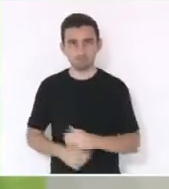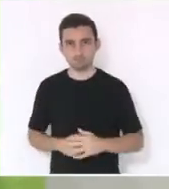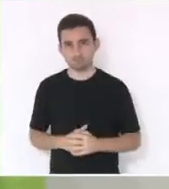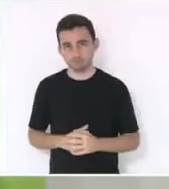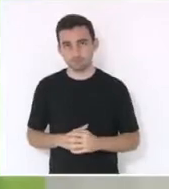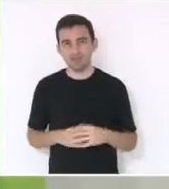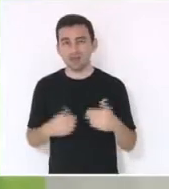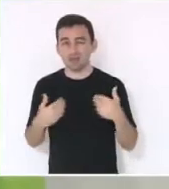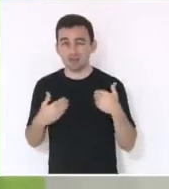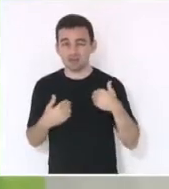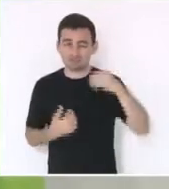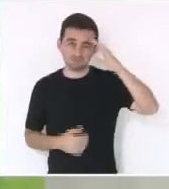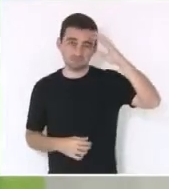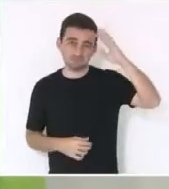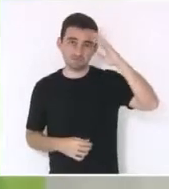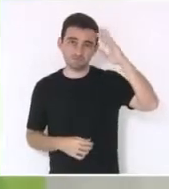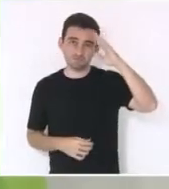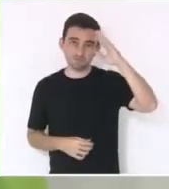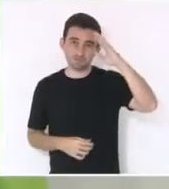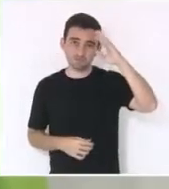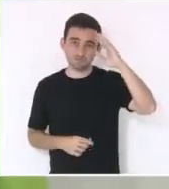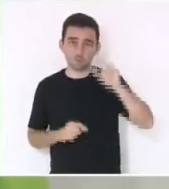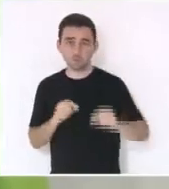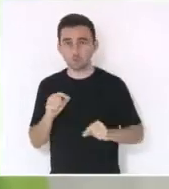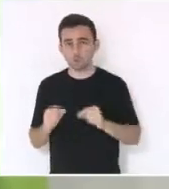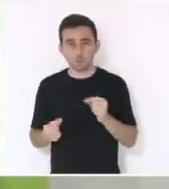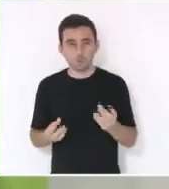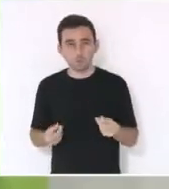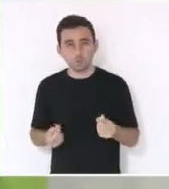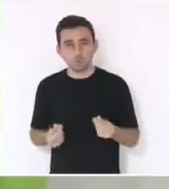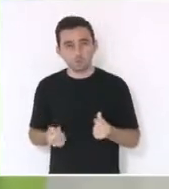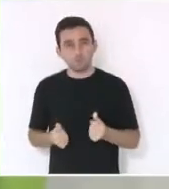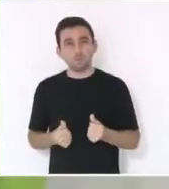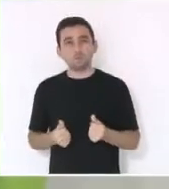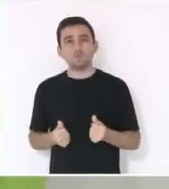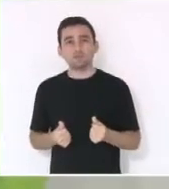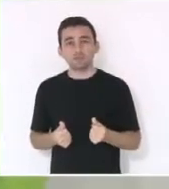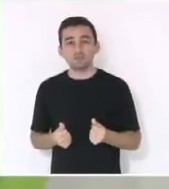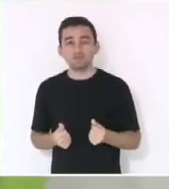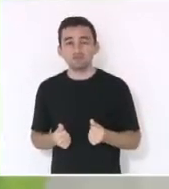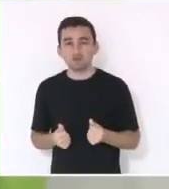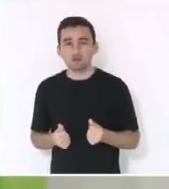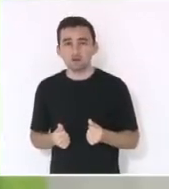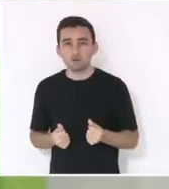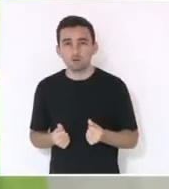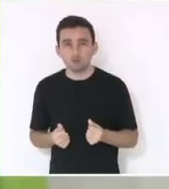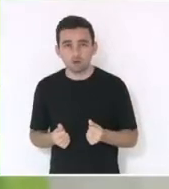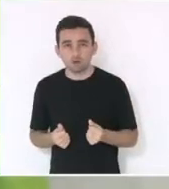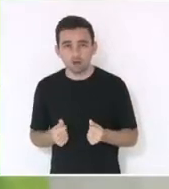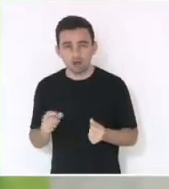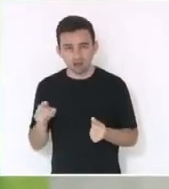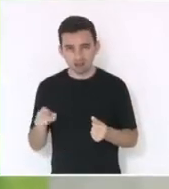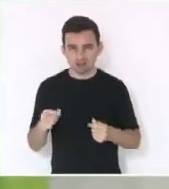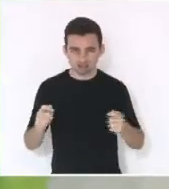eu fico imaginando, na essência, a potencialidade de tantos